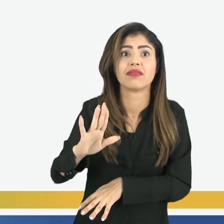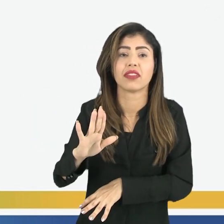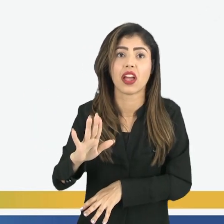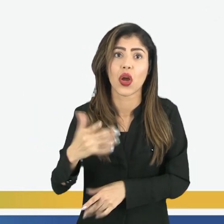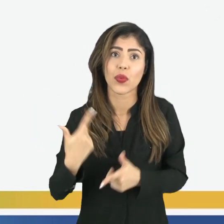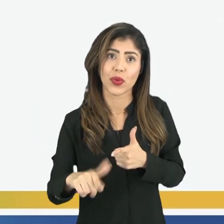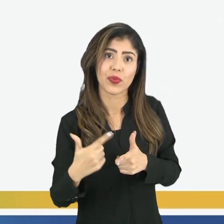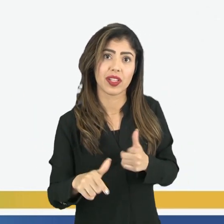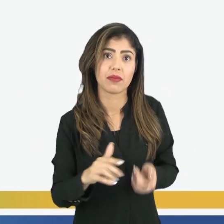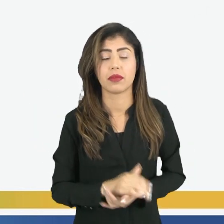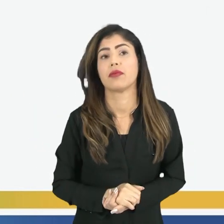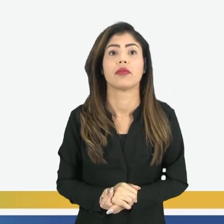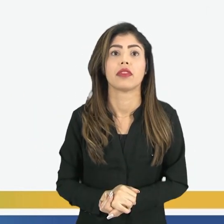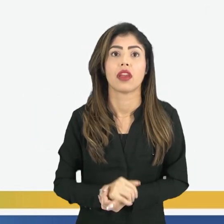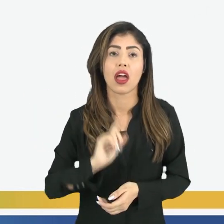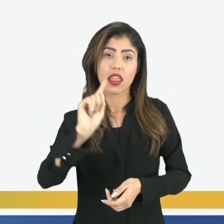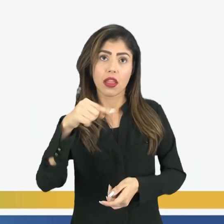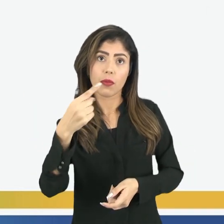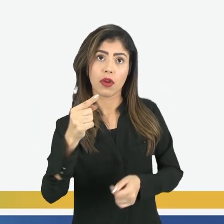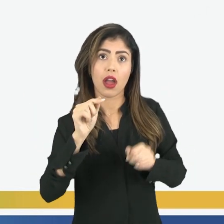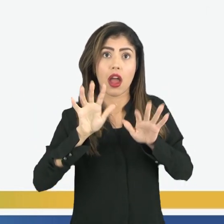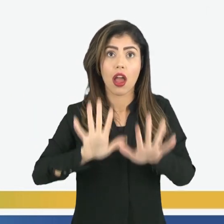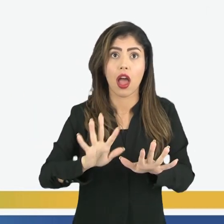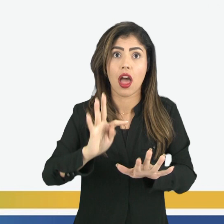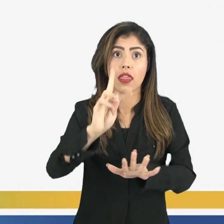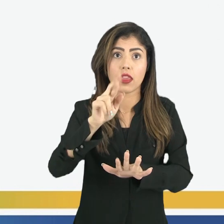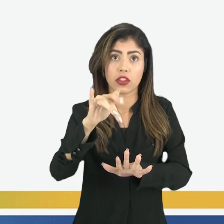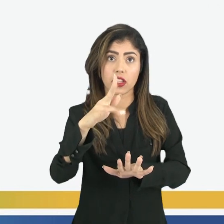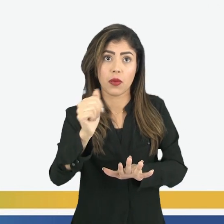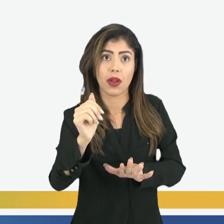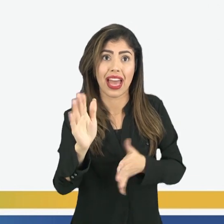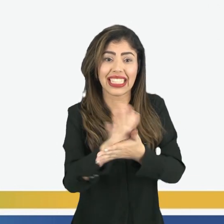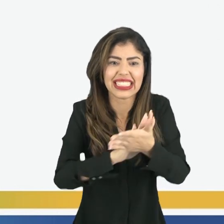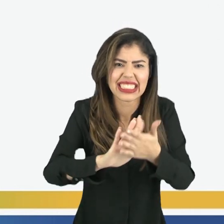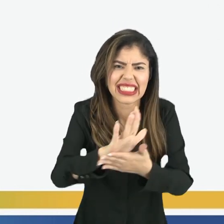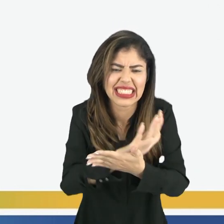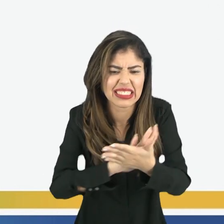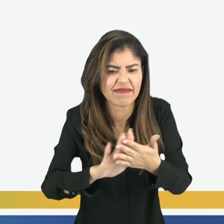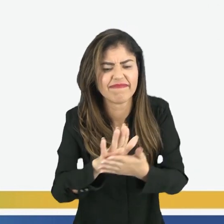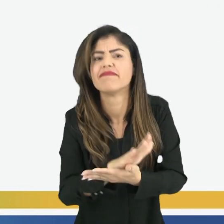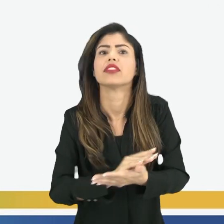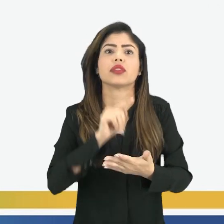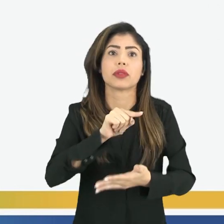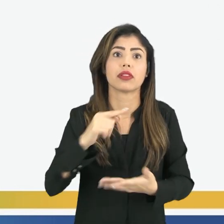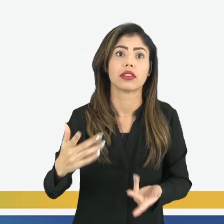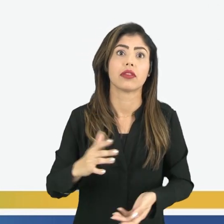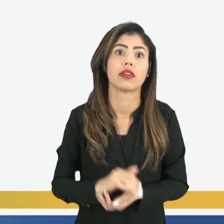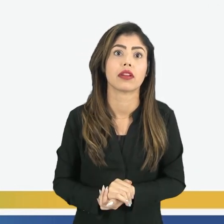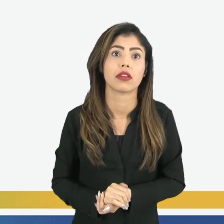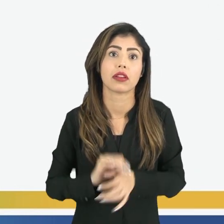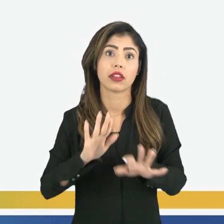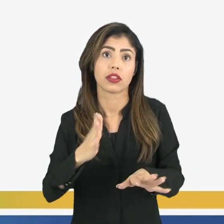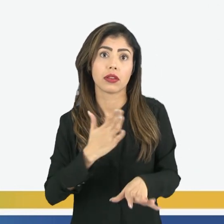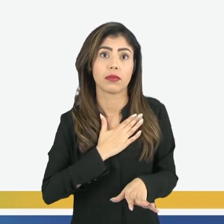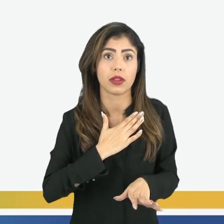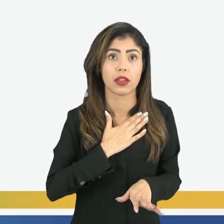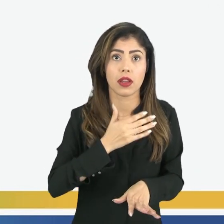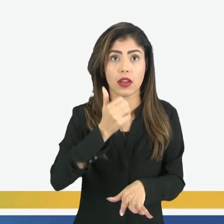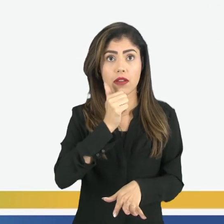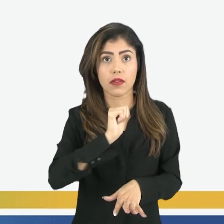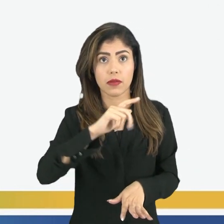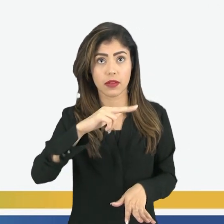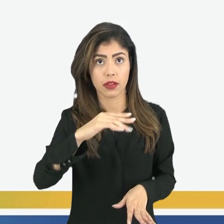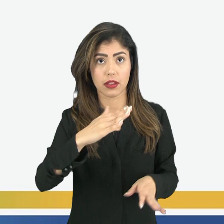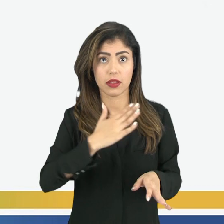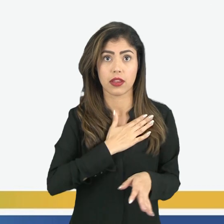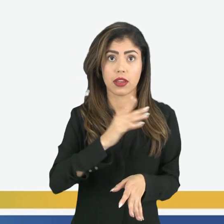a situação, pois deixou um testamento sem nenhuma pontuação e escreveu assim: deixo os meus bens à minha irmã,